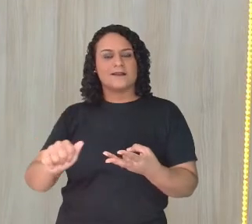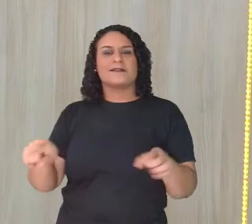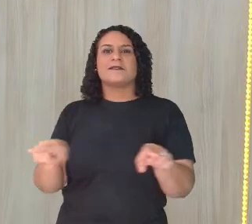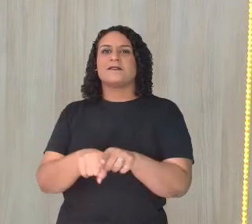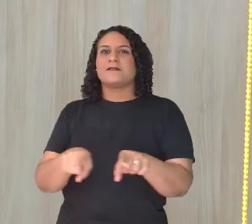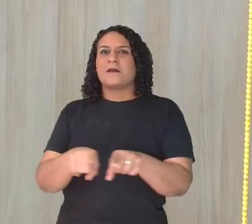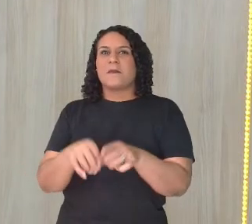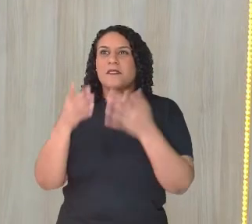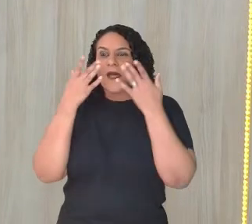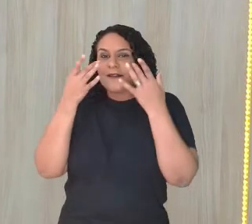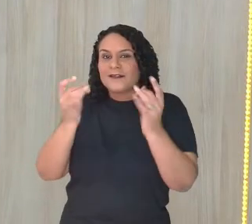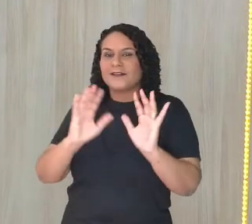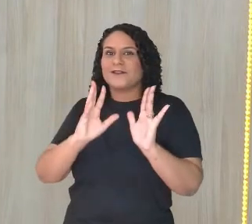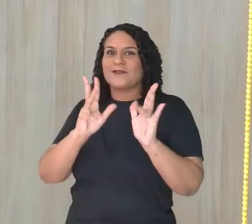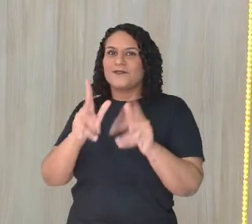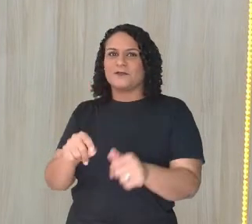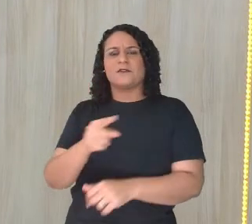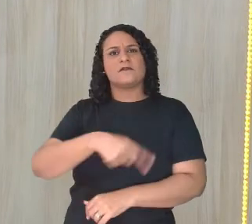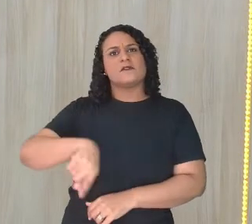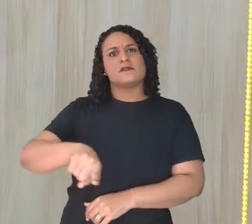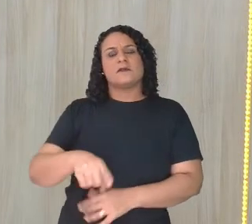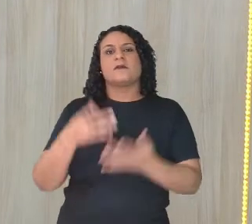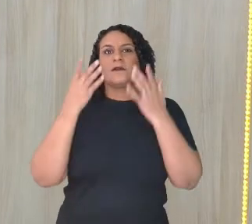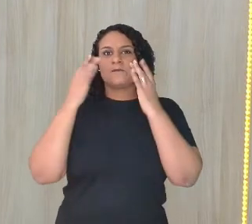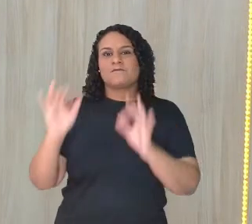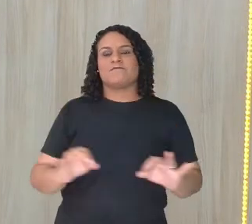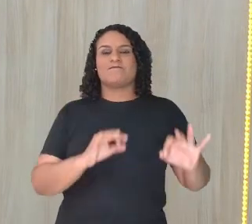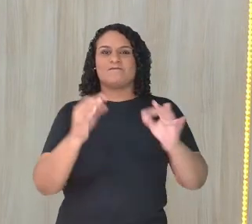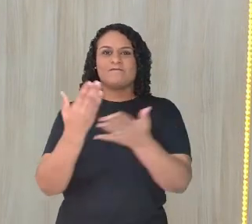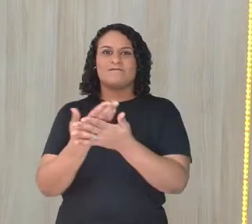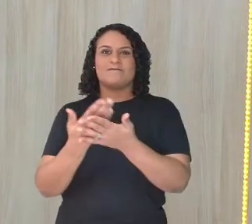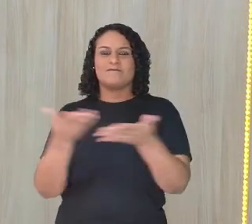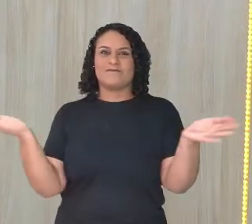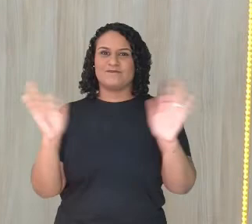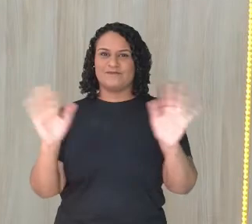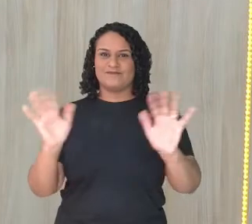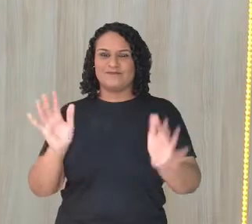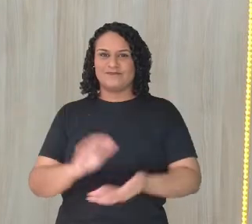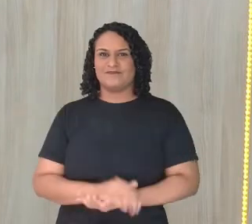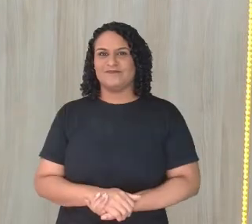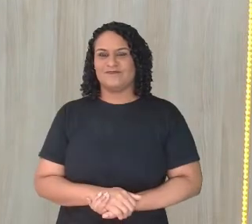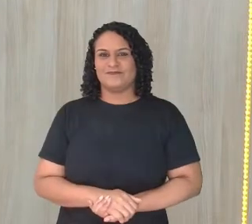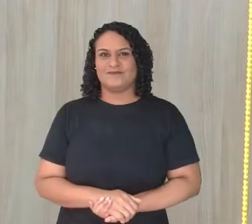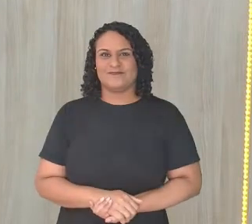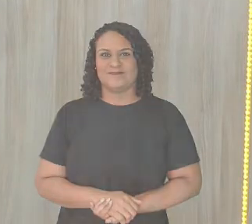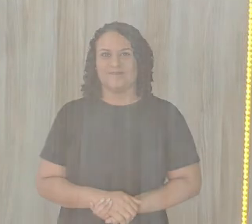atento a tudo. E a você que participou conosco. Então, até a próxima. Tchau, tchau.